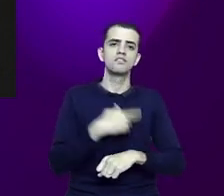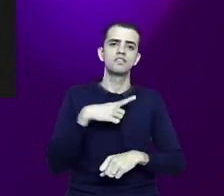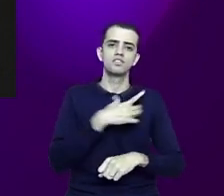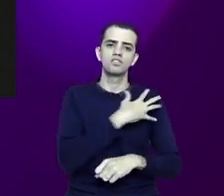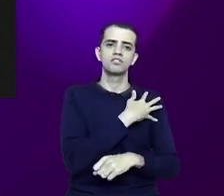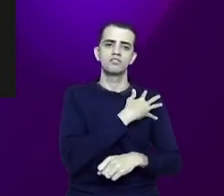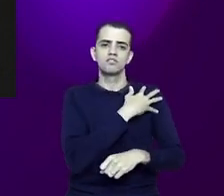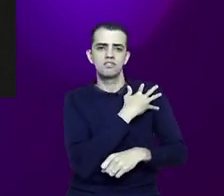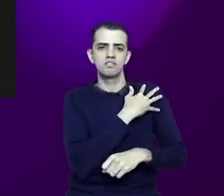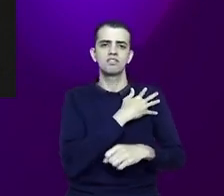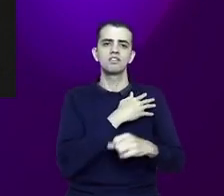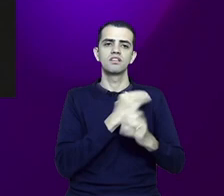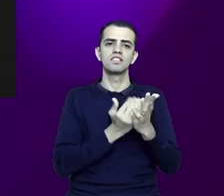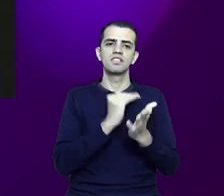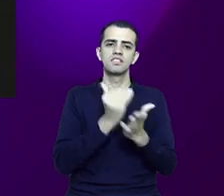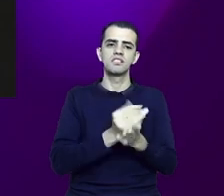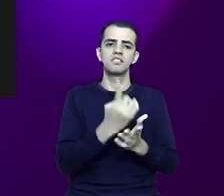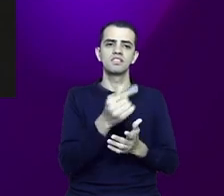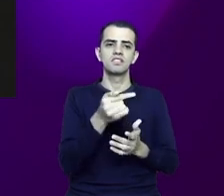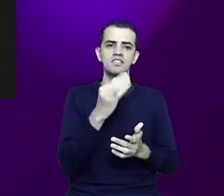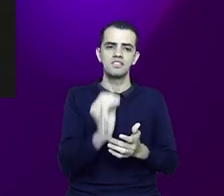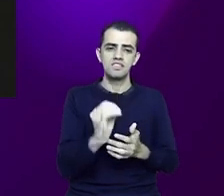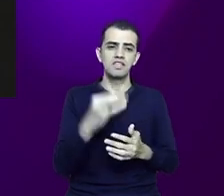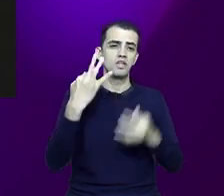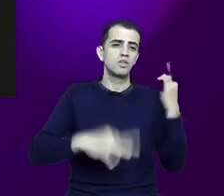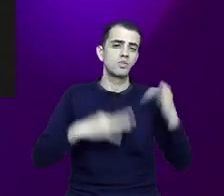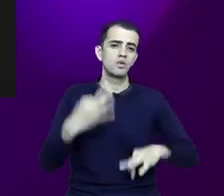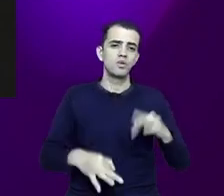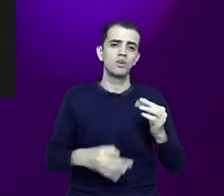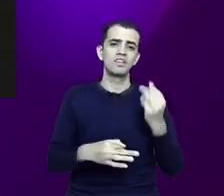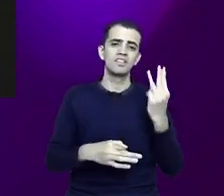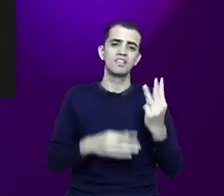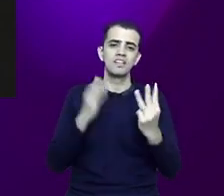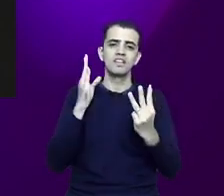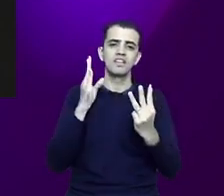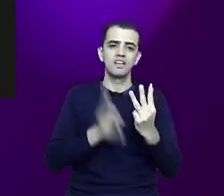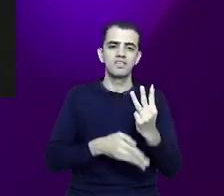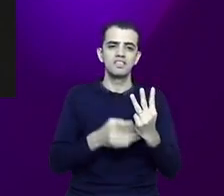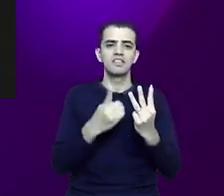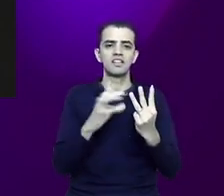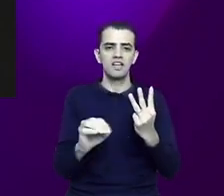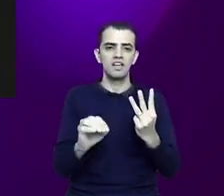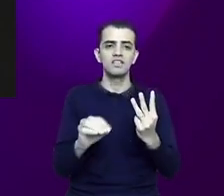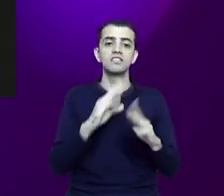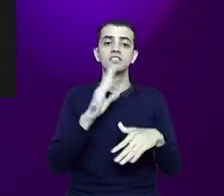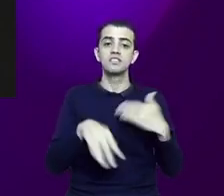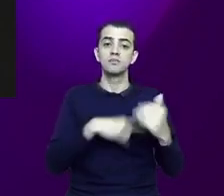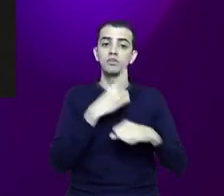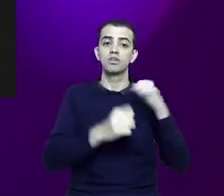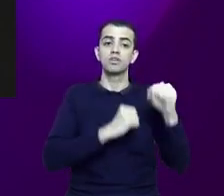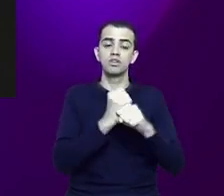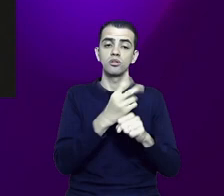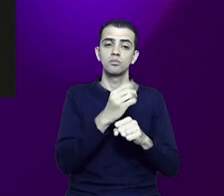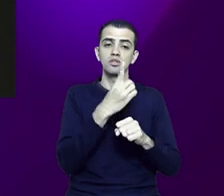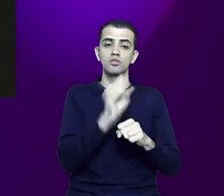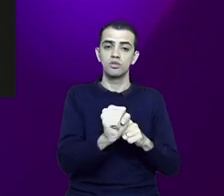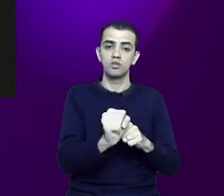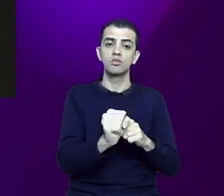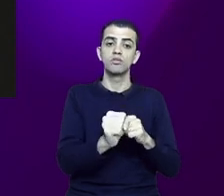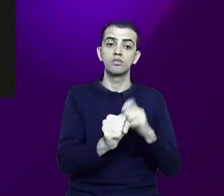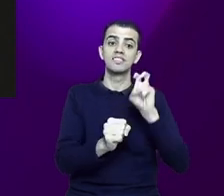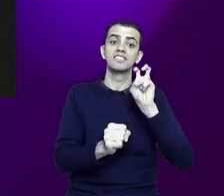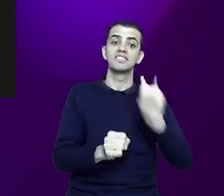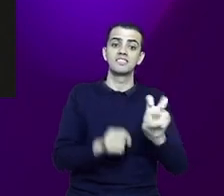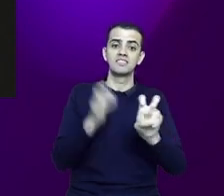época 170, a dor era 3 em 10. Em 2018, a dor foi para 5, ele fez 2